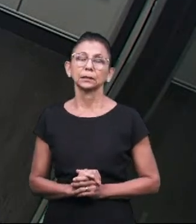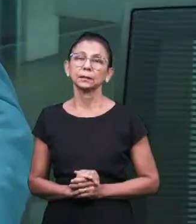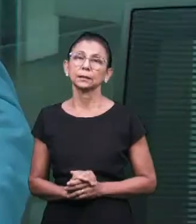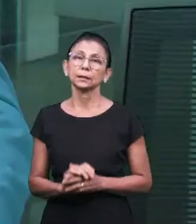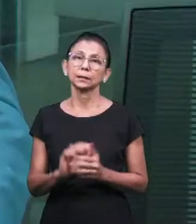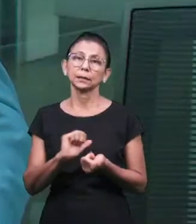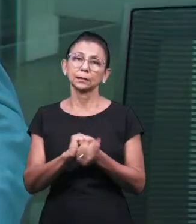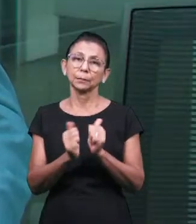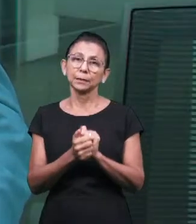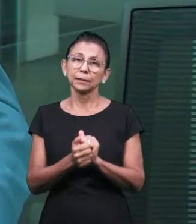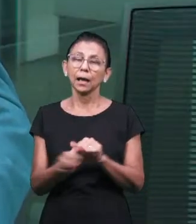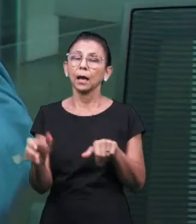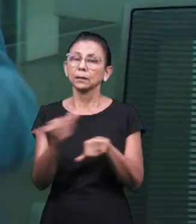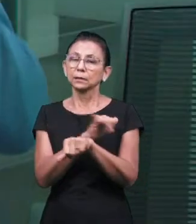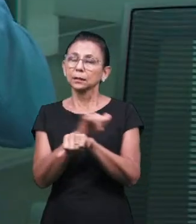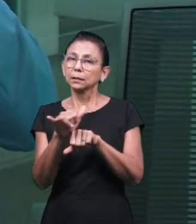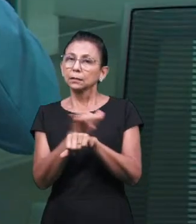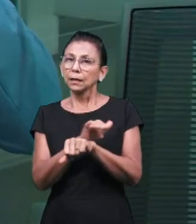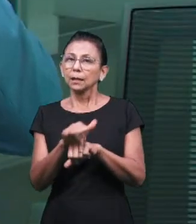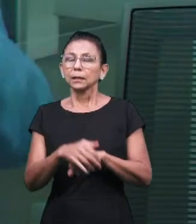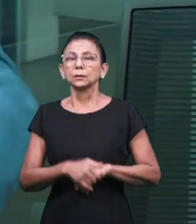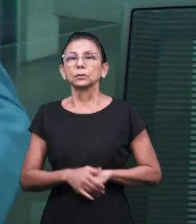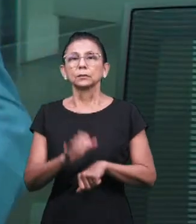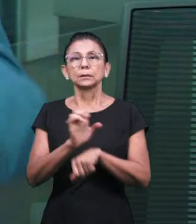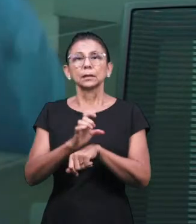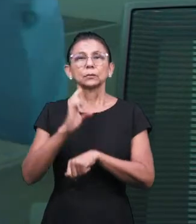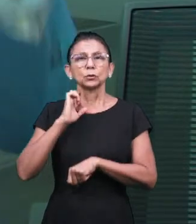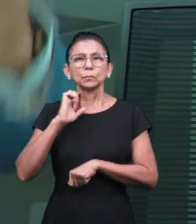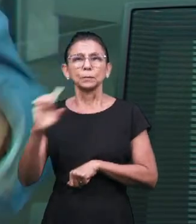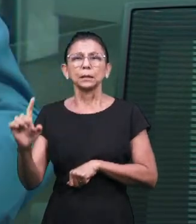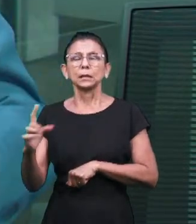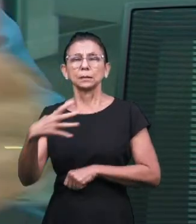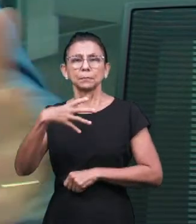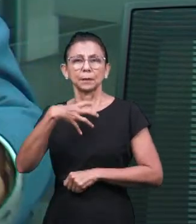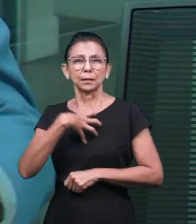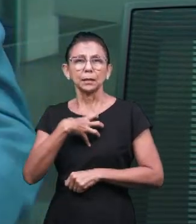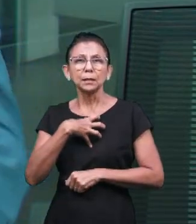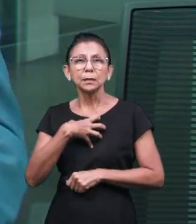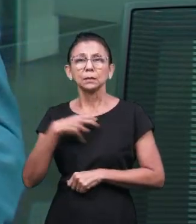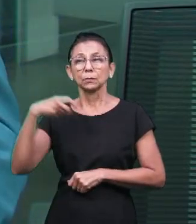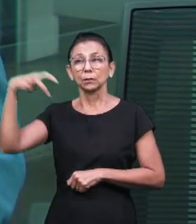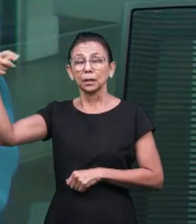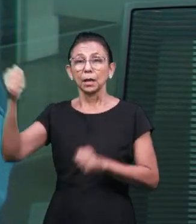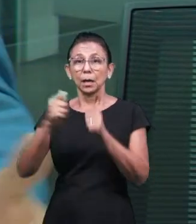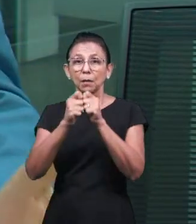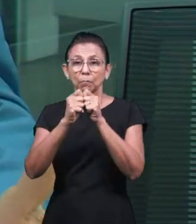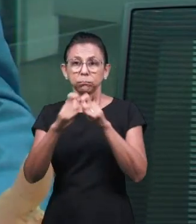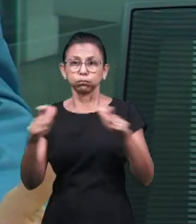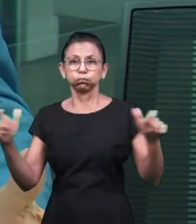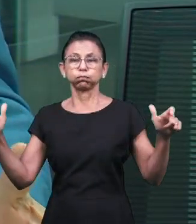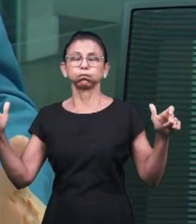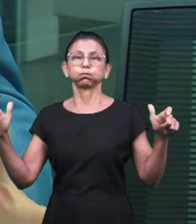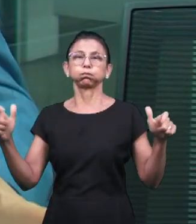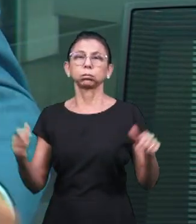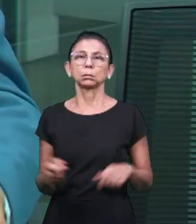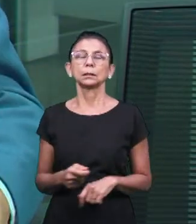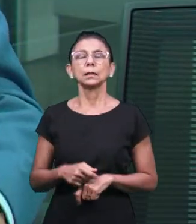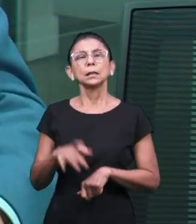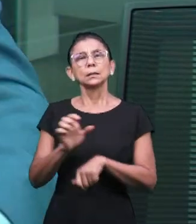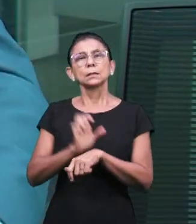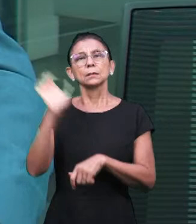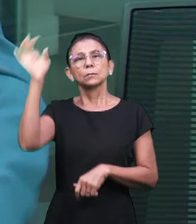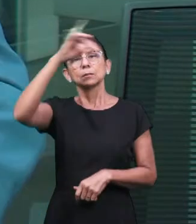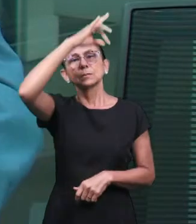crescendo, tinha estado de Minas Gerais, Bahia, tinha o Nordeste e tal. Então, aqui no estado do Espírito Santo, nós tínhamos